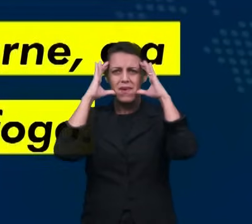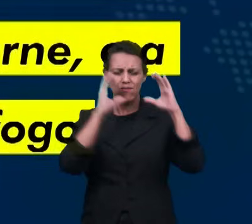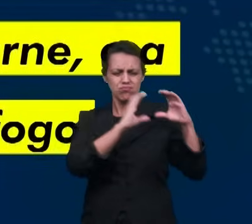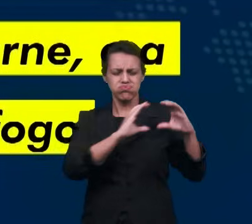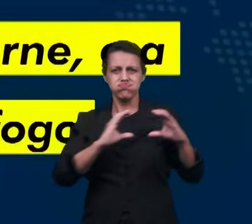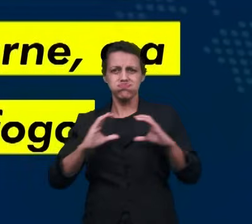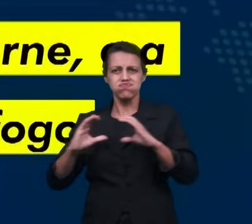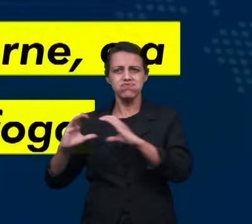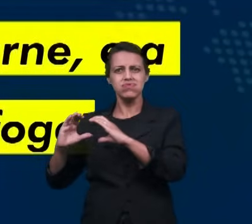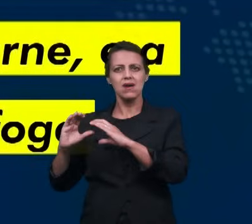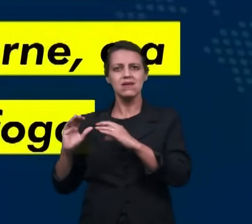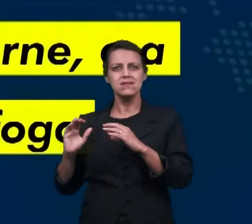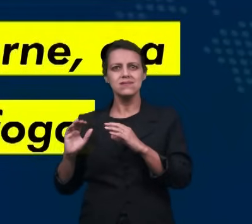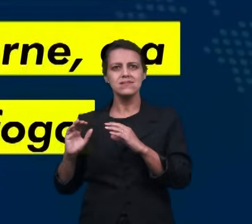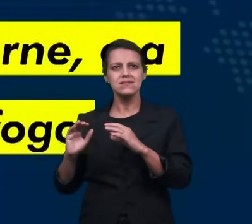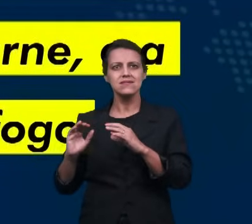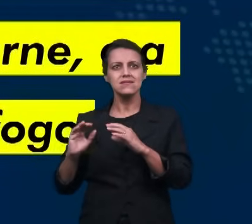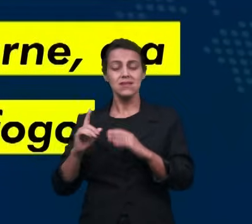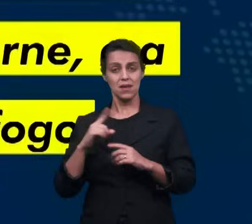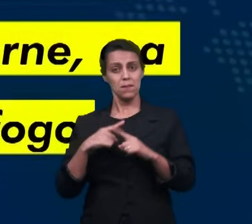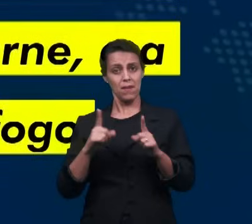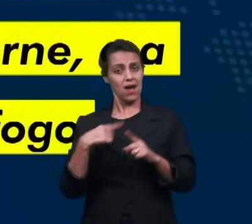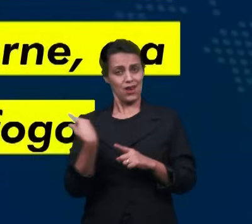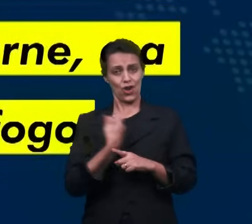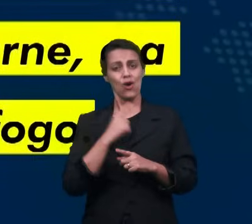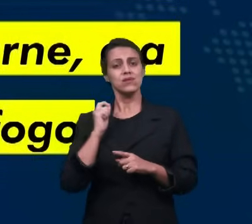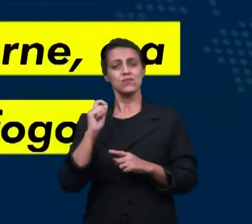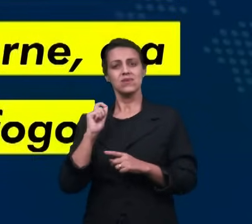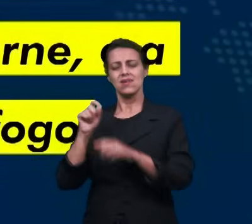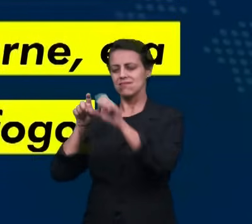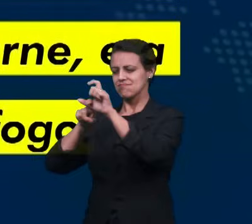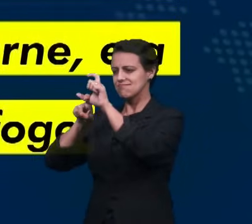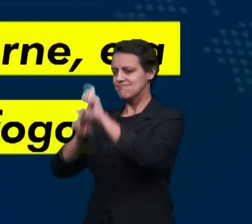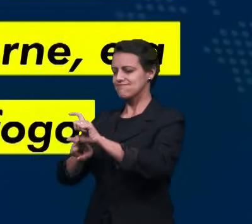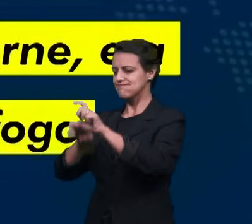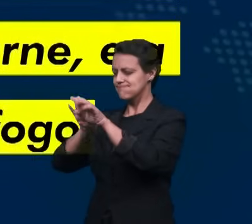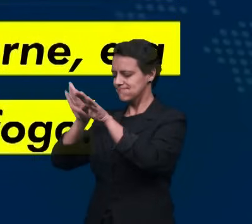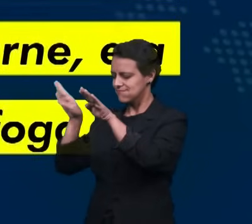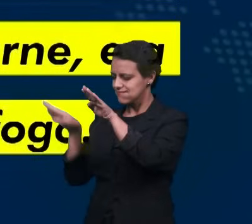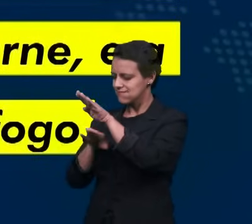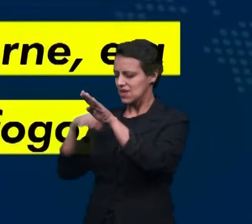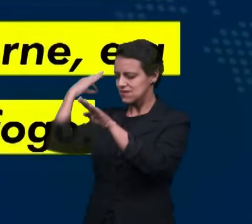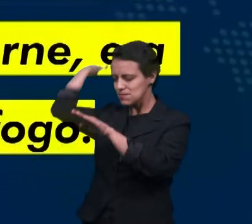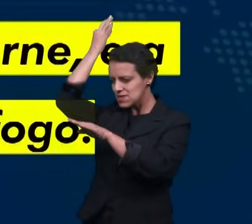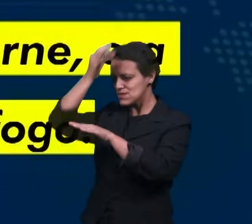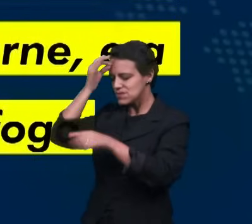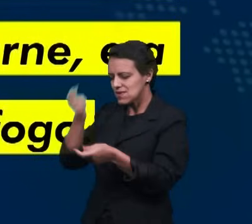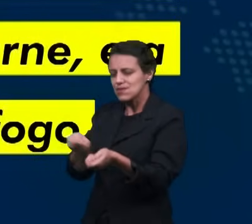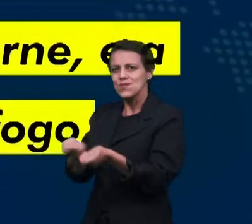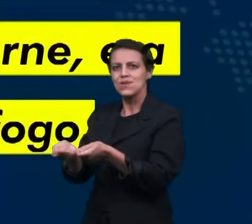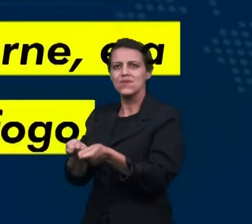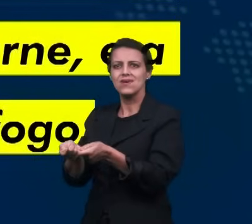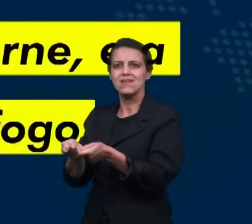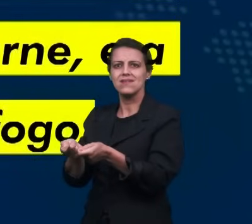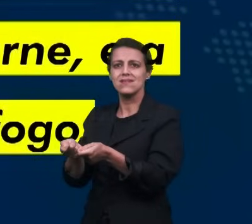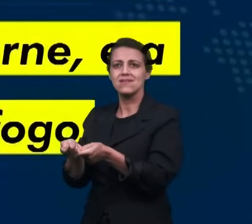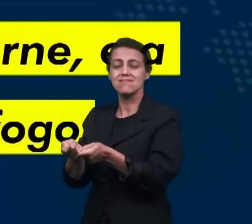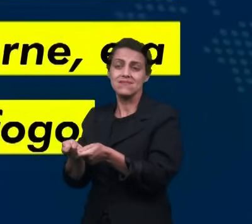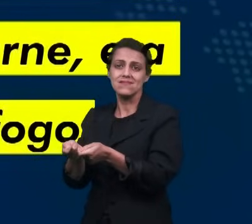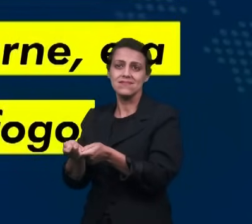Espírito Santo. Mas ela pode escolher outra coisa. Não é a igreja, qualquer um.